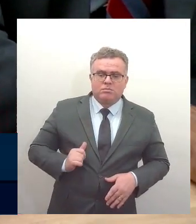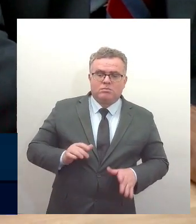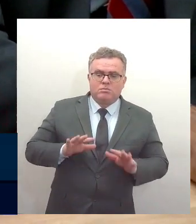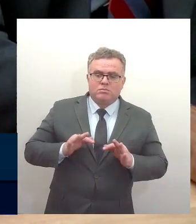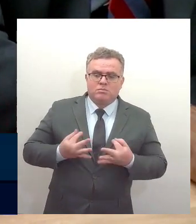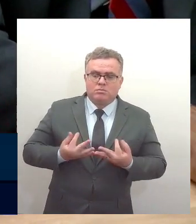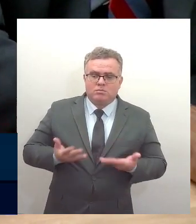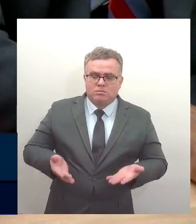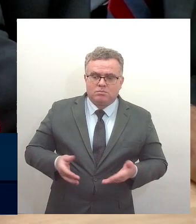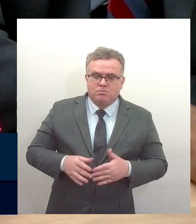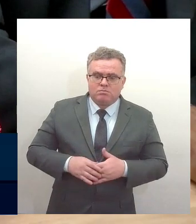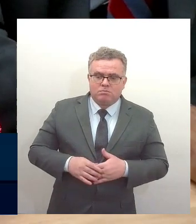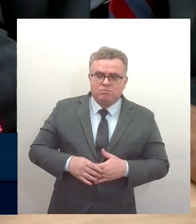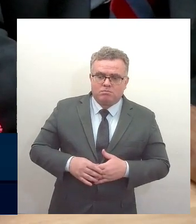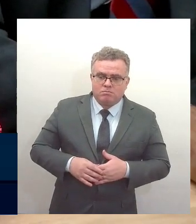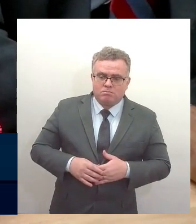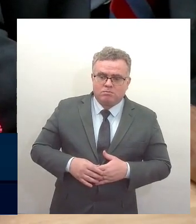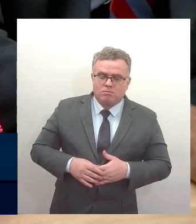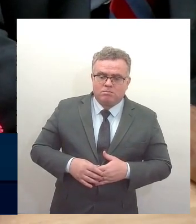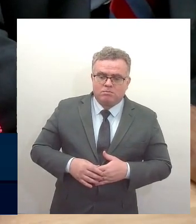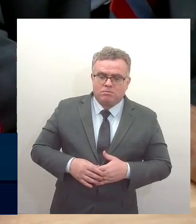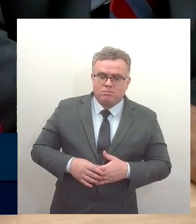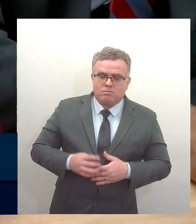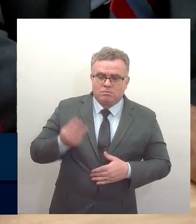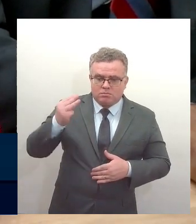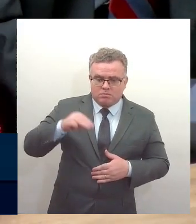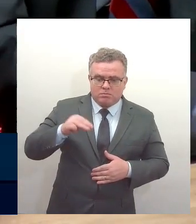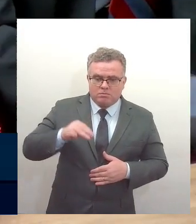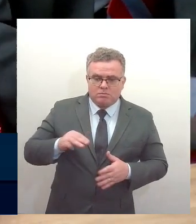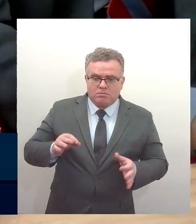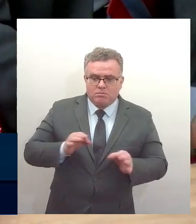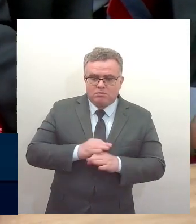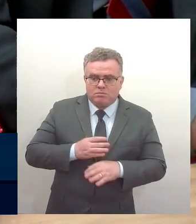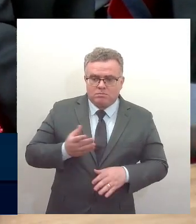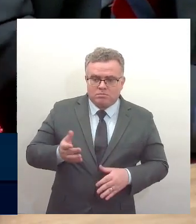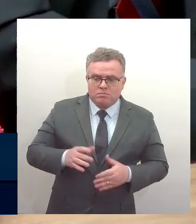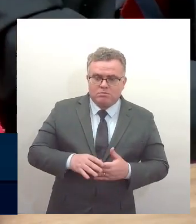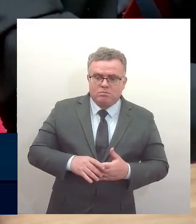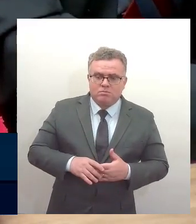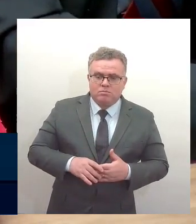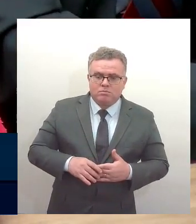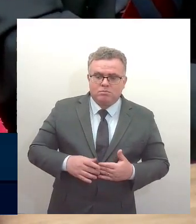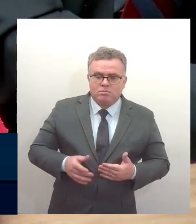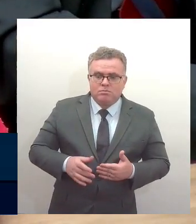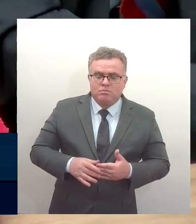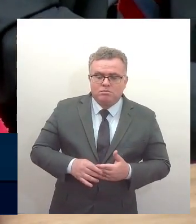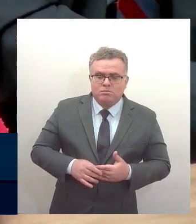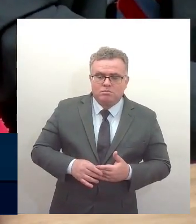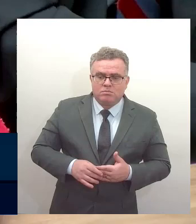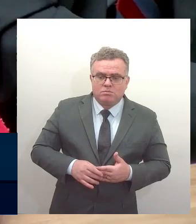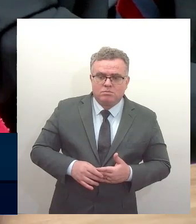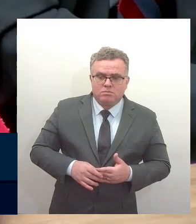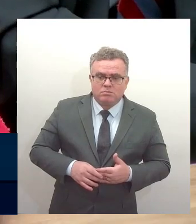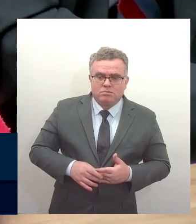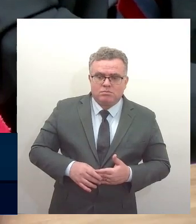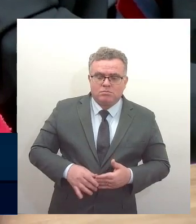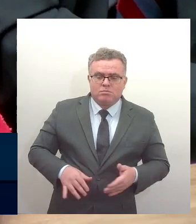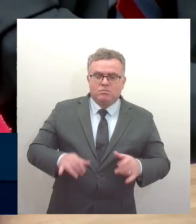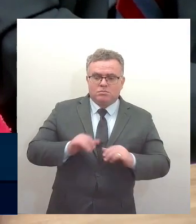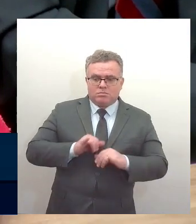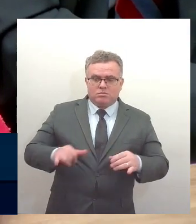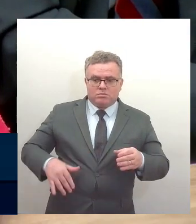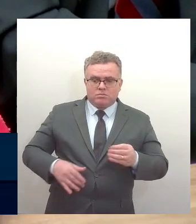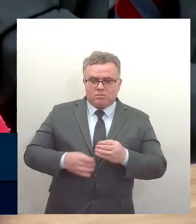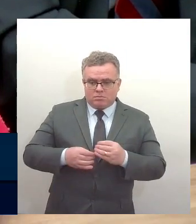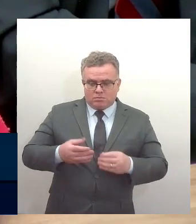Mais 3 minutos, deputado. Então, quero dizer também que estou com você nessa, para